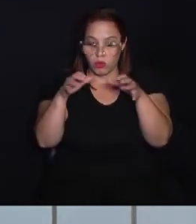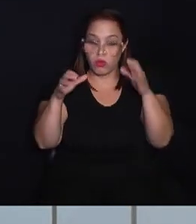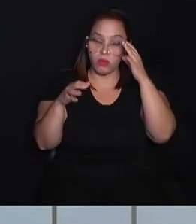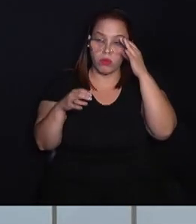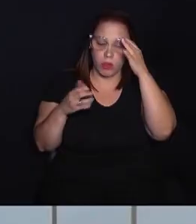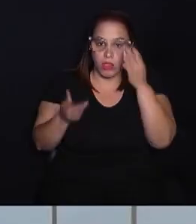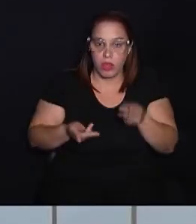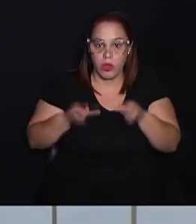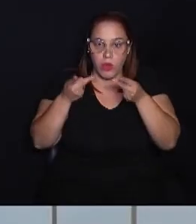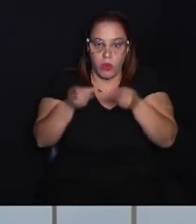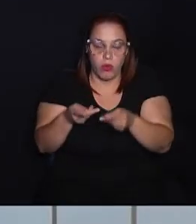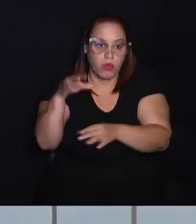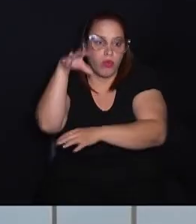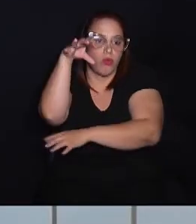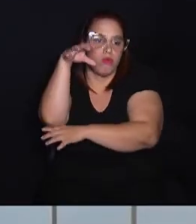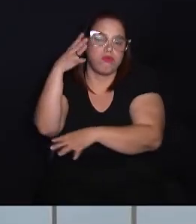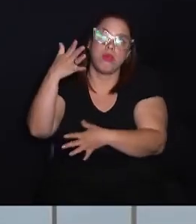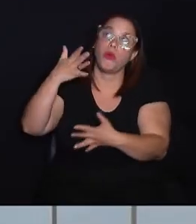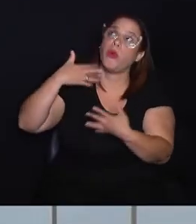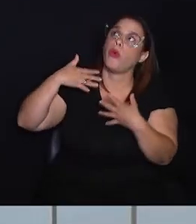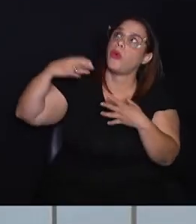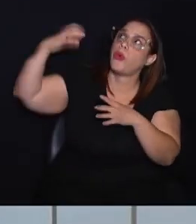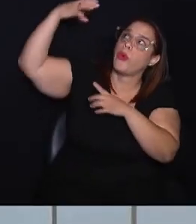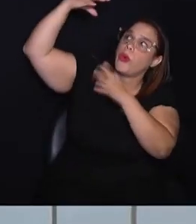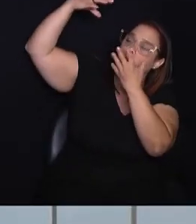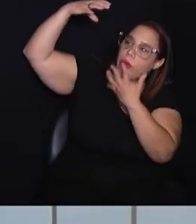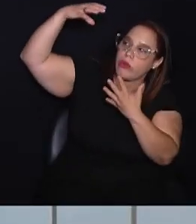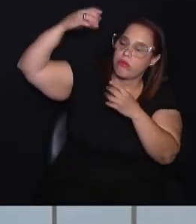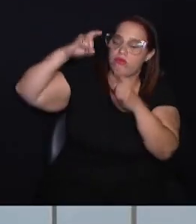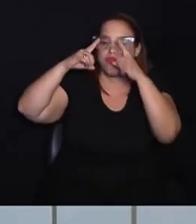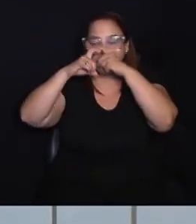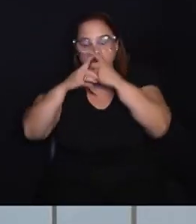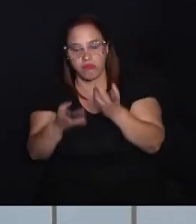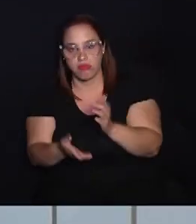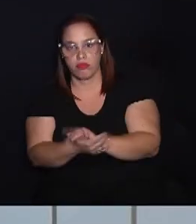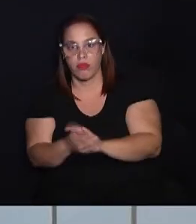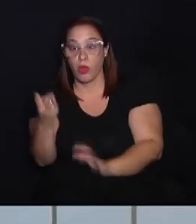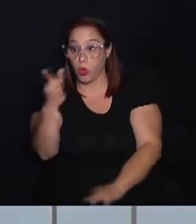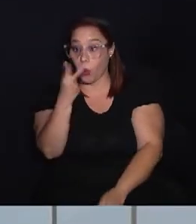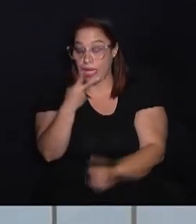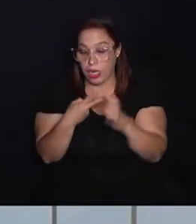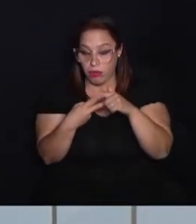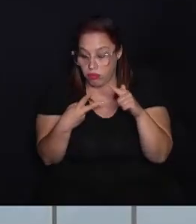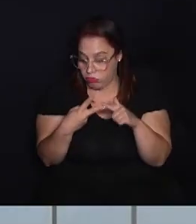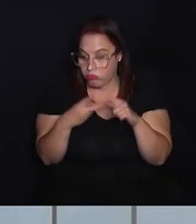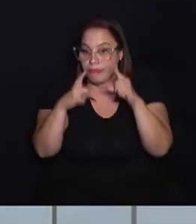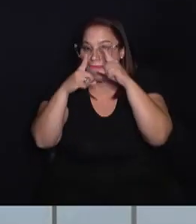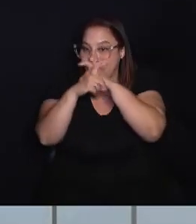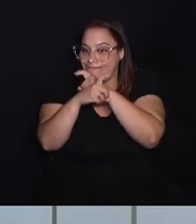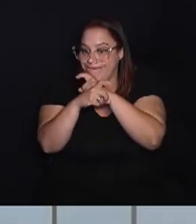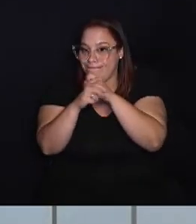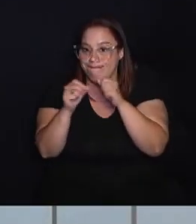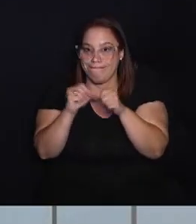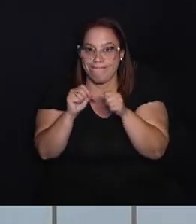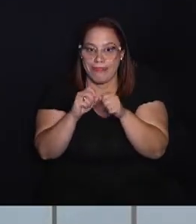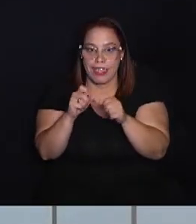clima. Seja chuva demais concentrada, que muitas vezes provoca enchente em alguns períodos, seja